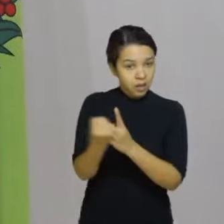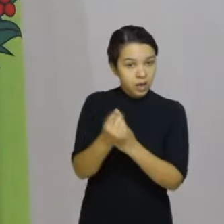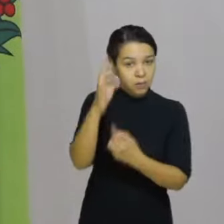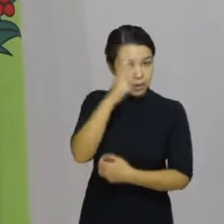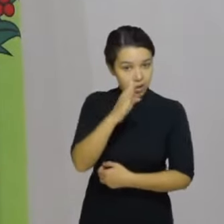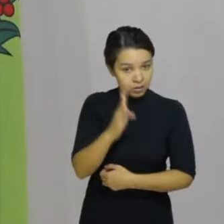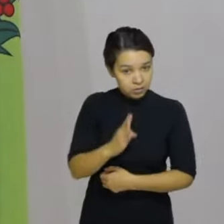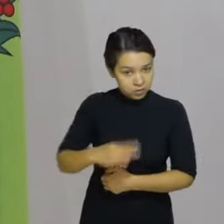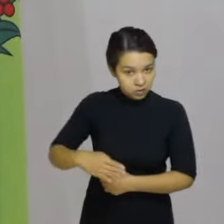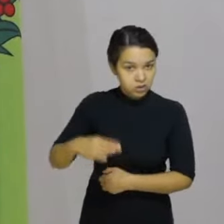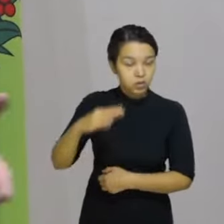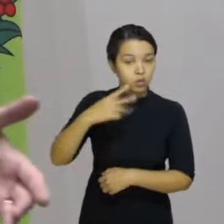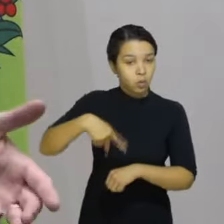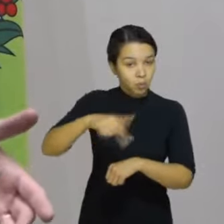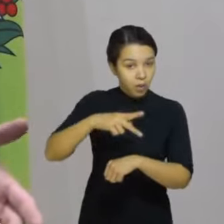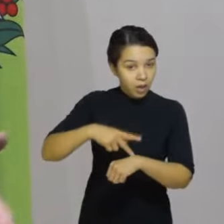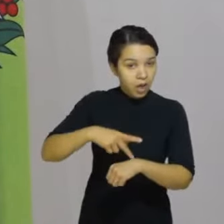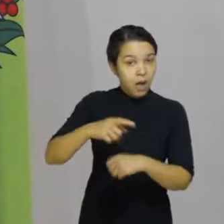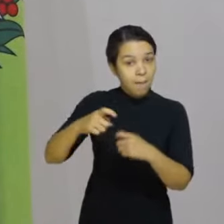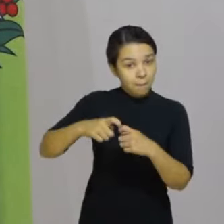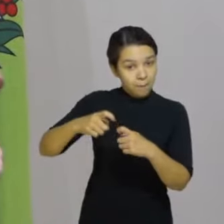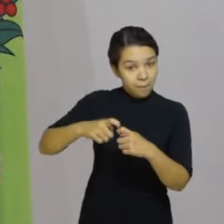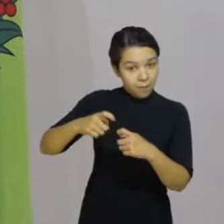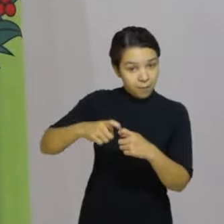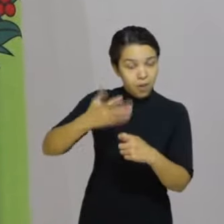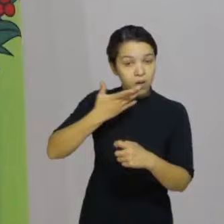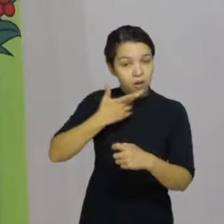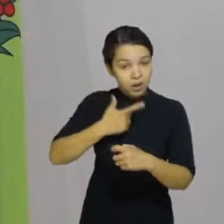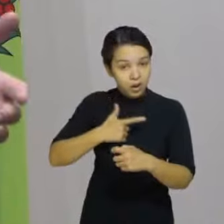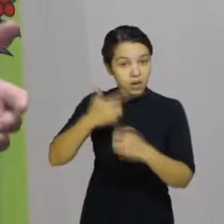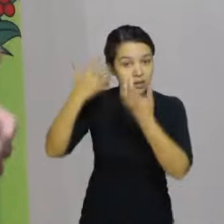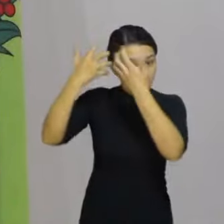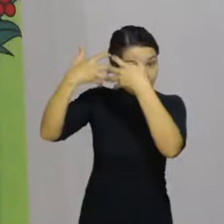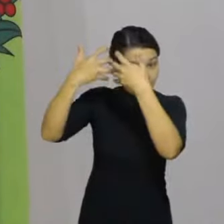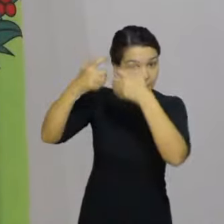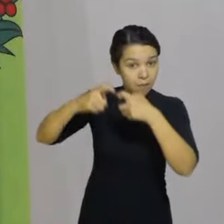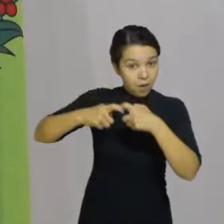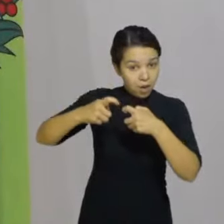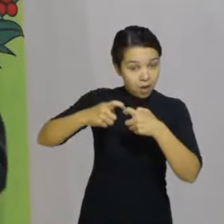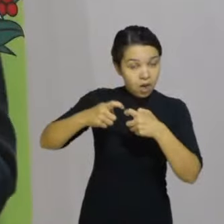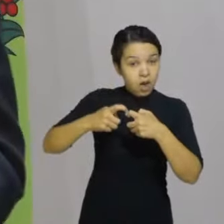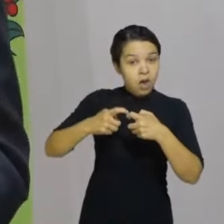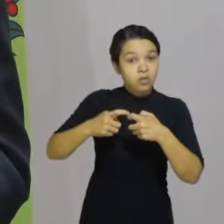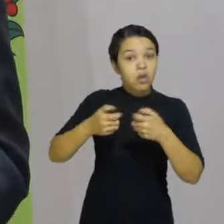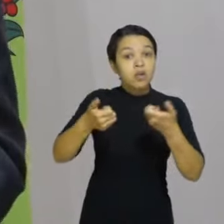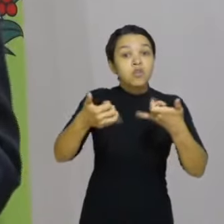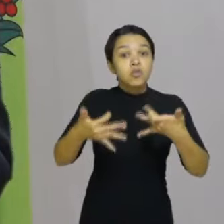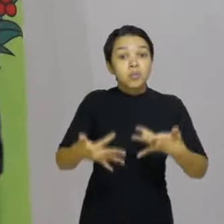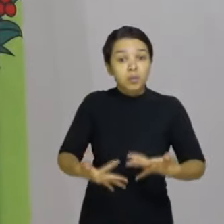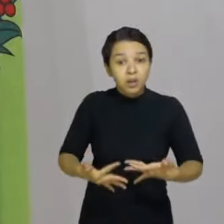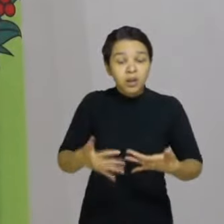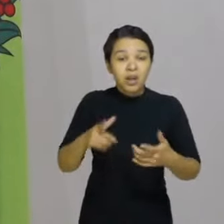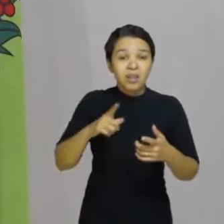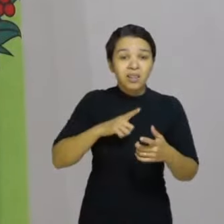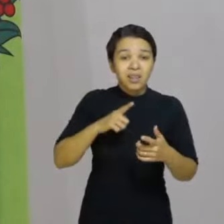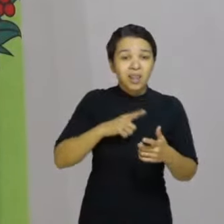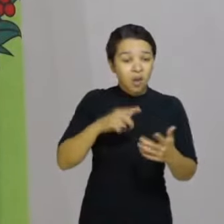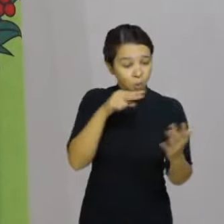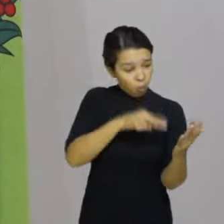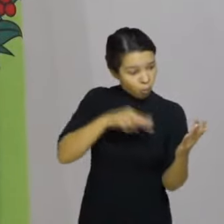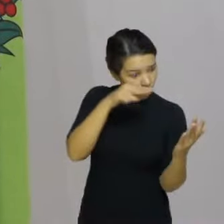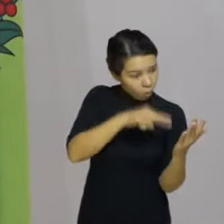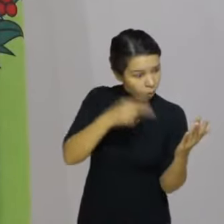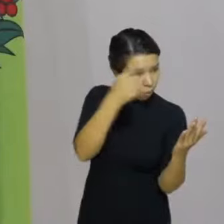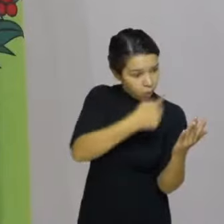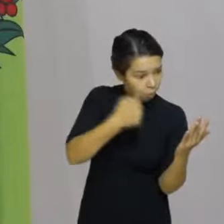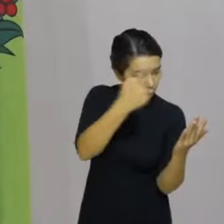da neurociência, que apontam as consequências nefastas, horrorosas disso. É mais dificuldade no sono, é queda